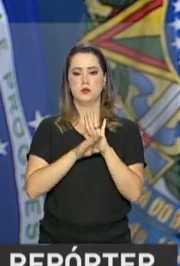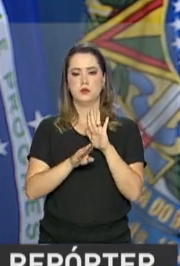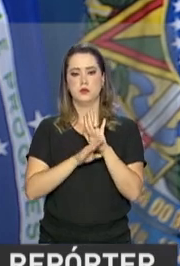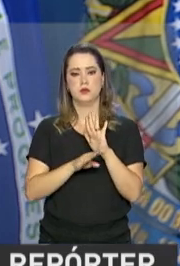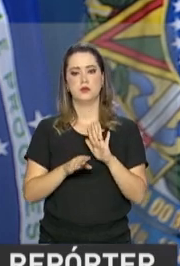adiados né